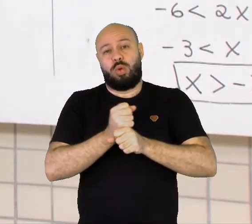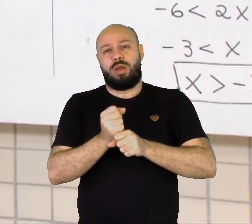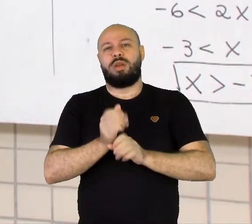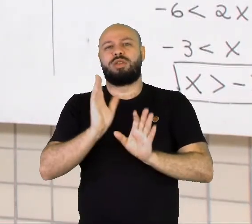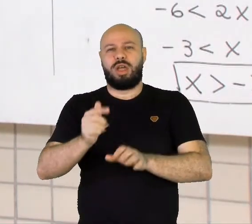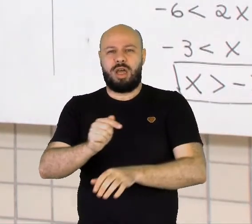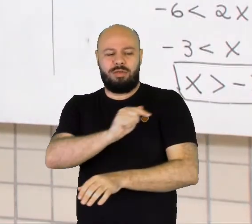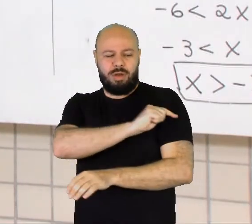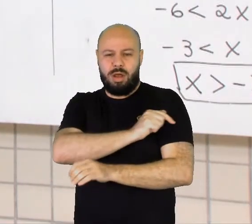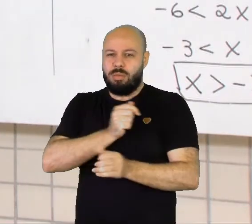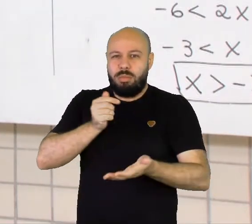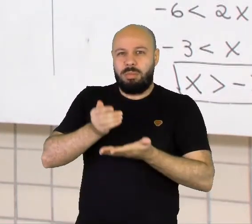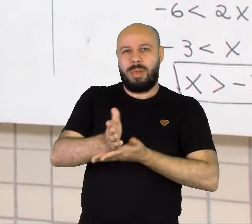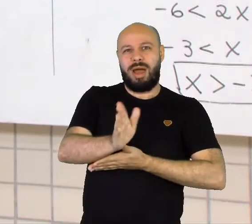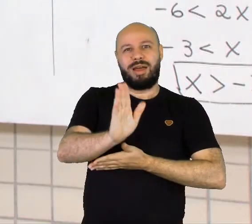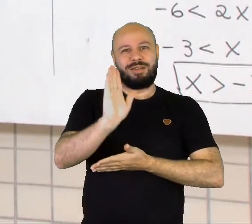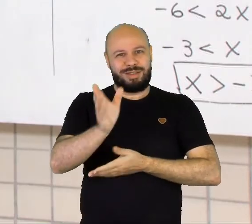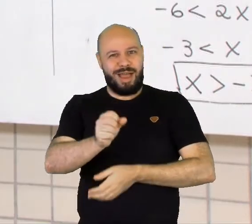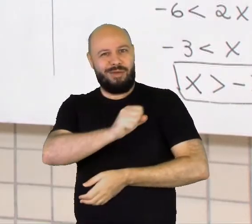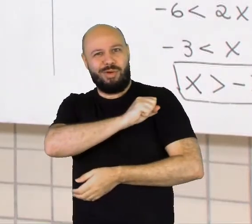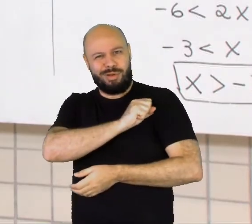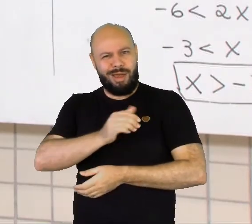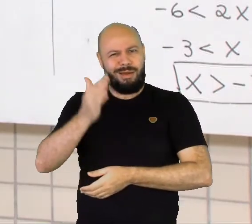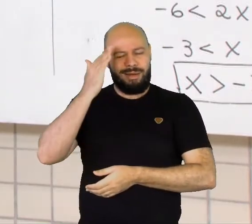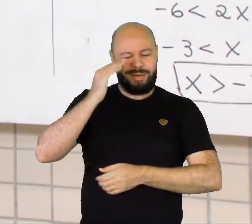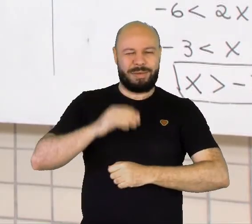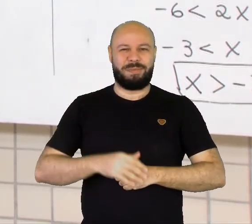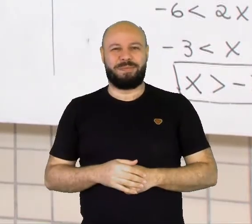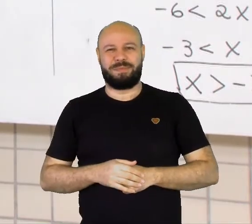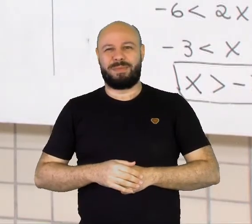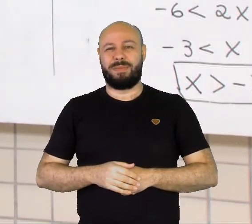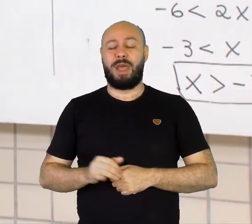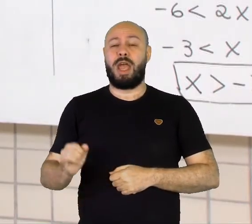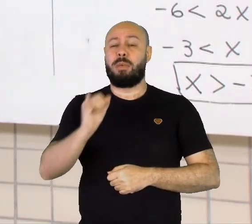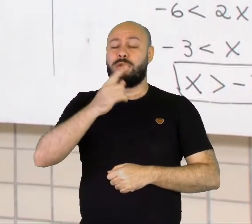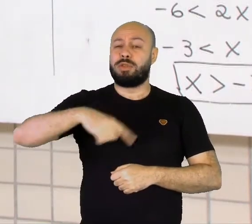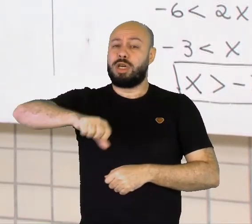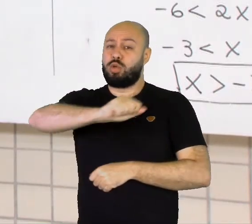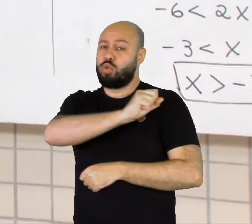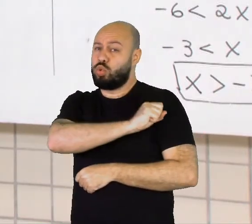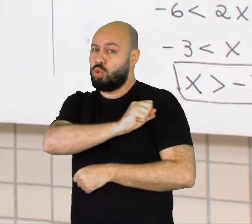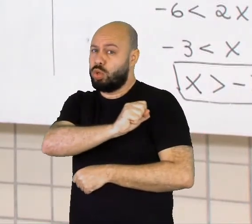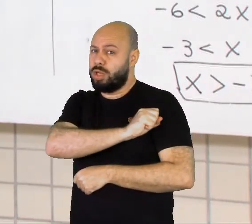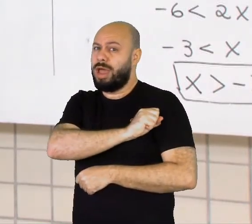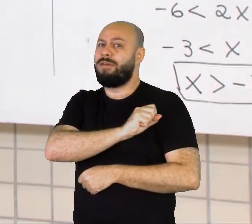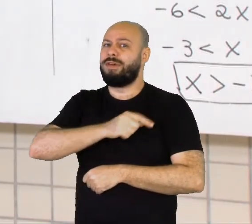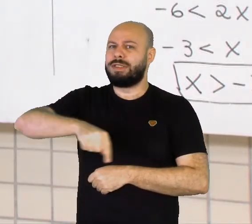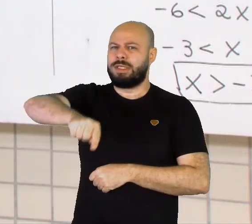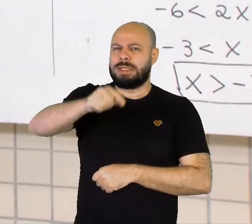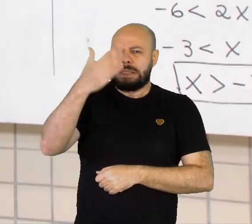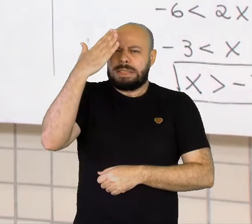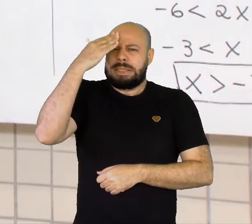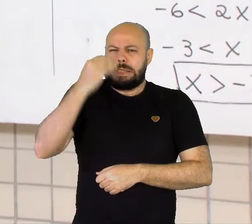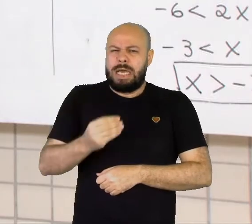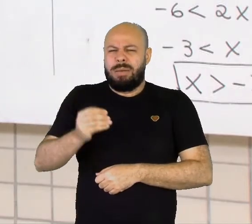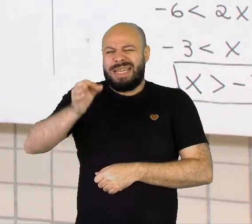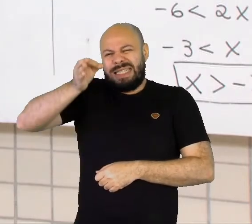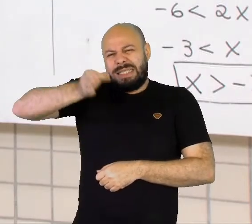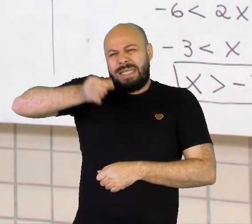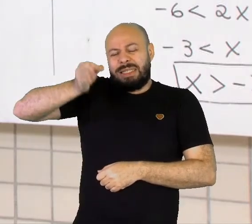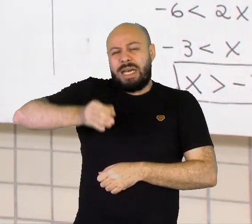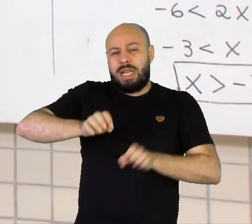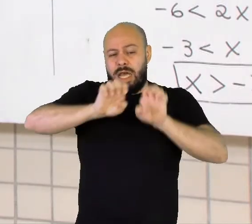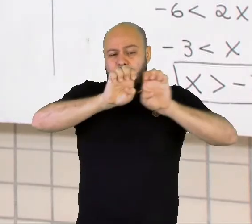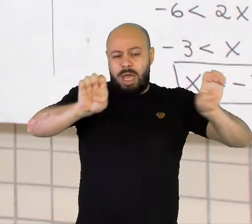ano, estão para ir para o 8º ano. É muito importante no 8º ano que vocês dominem